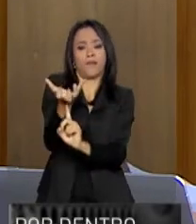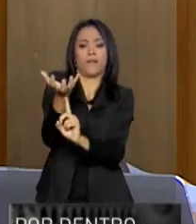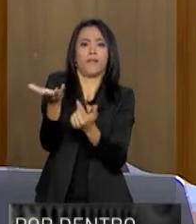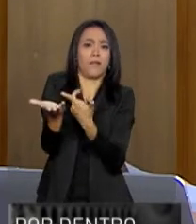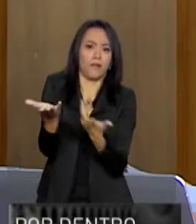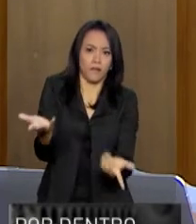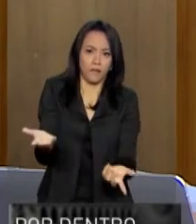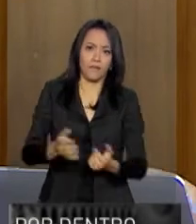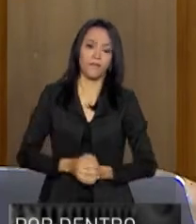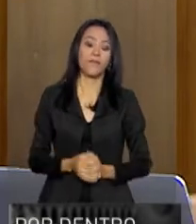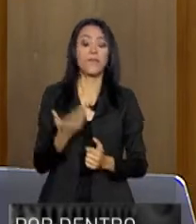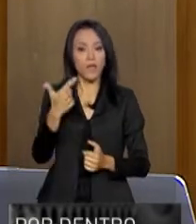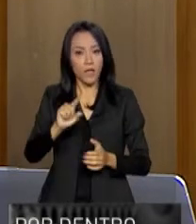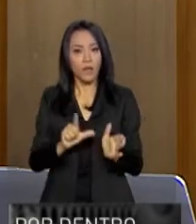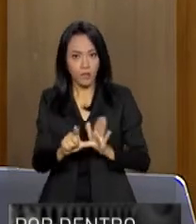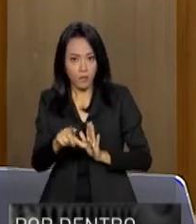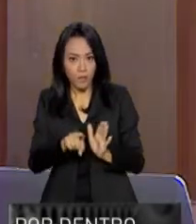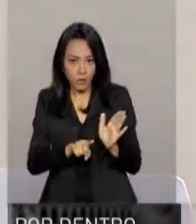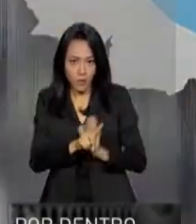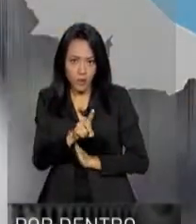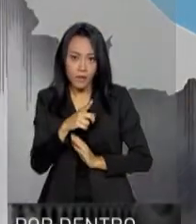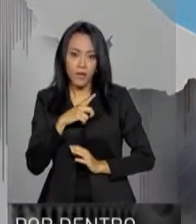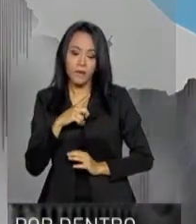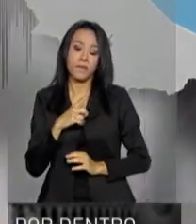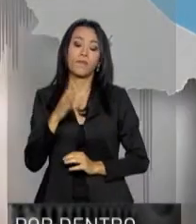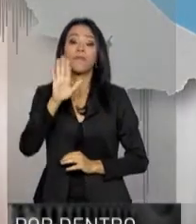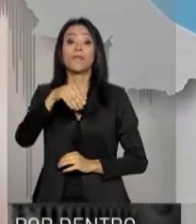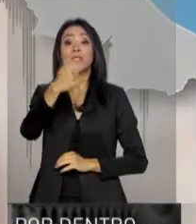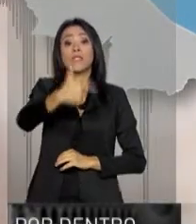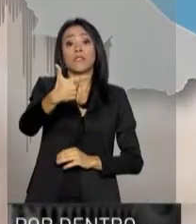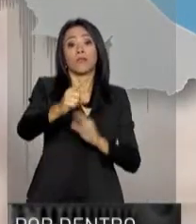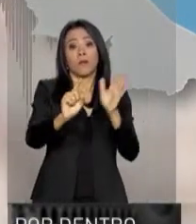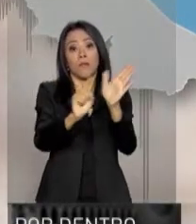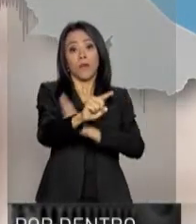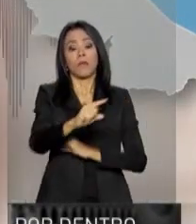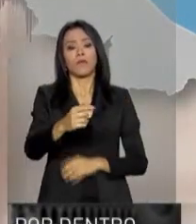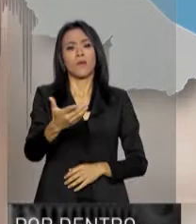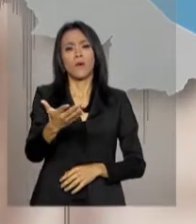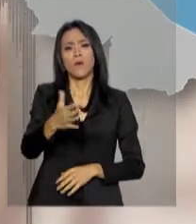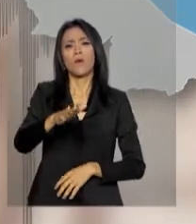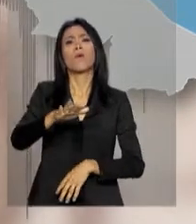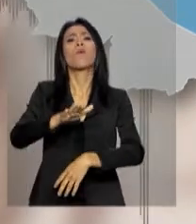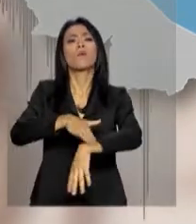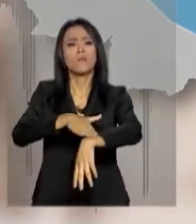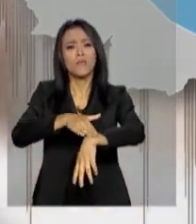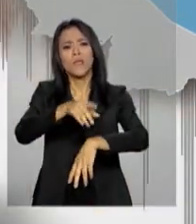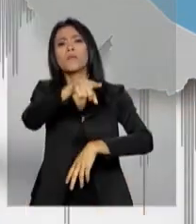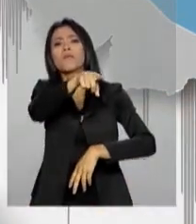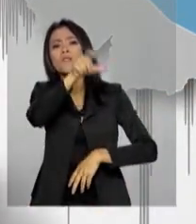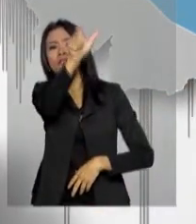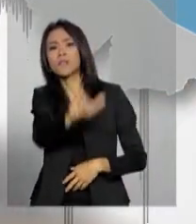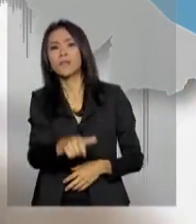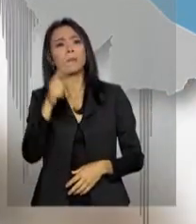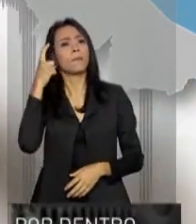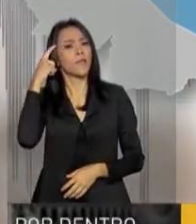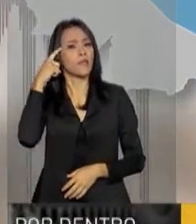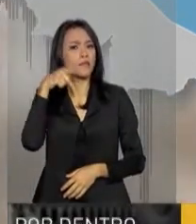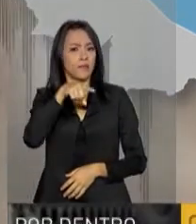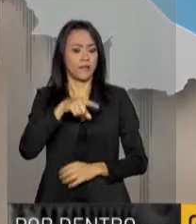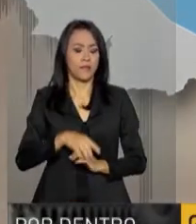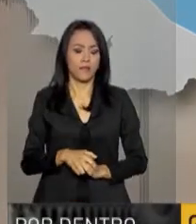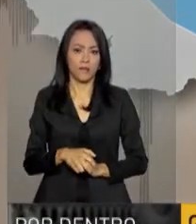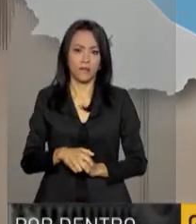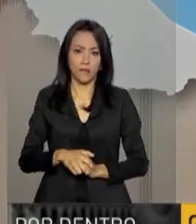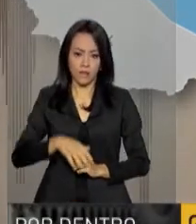tem com certeza a segunda pergunta ministro em quanto tempo o senhor pensa que na